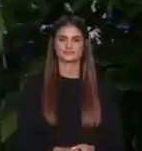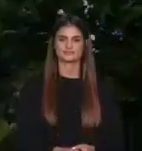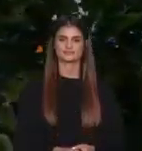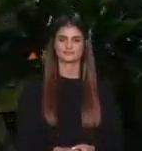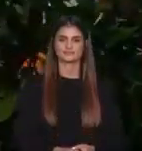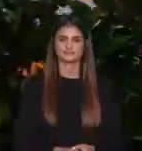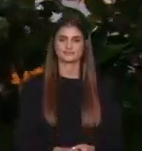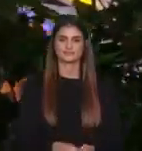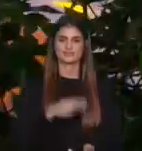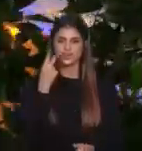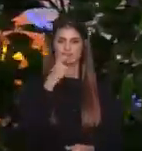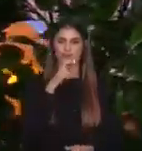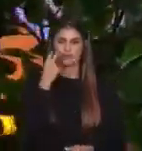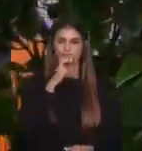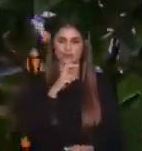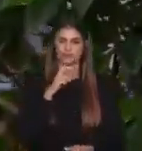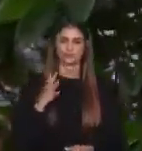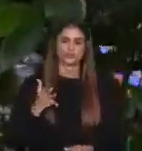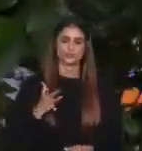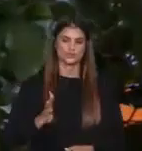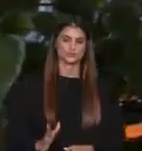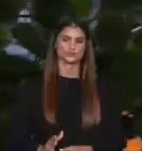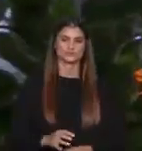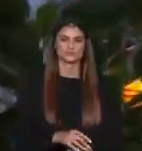olhar que reluz e seduz de enlouquecer.